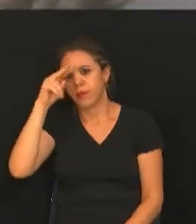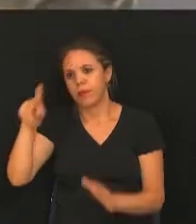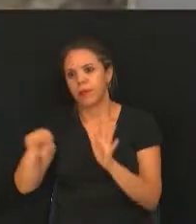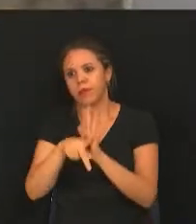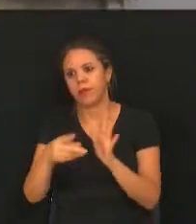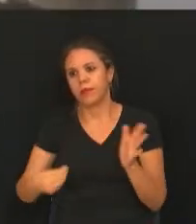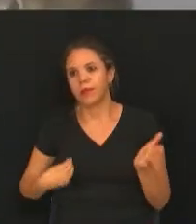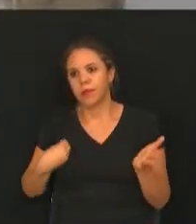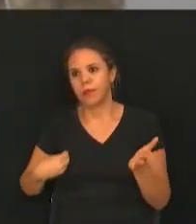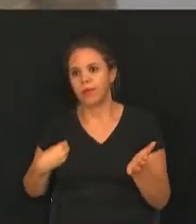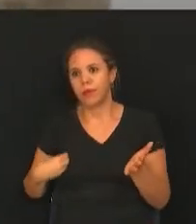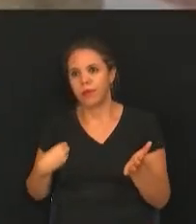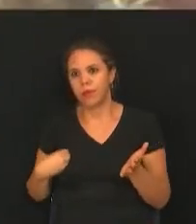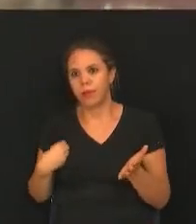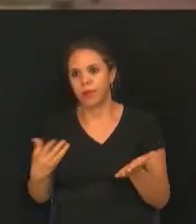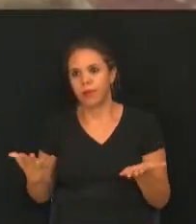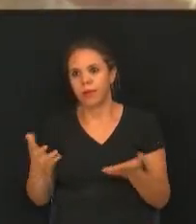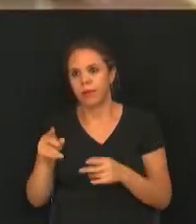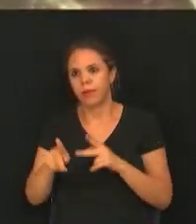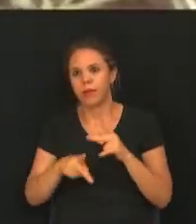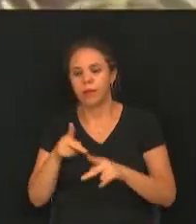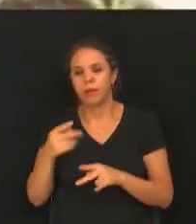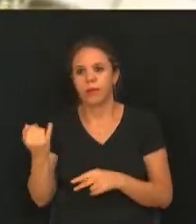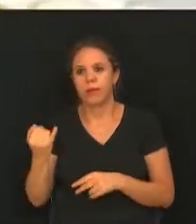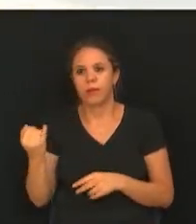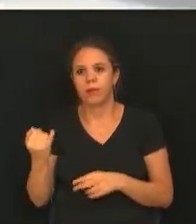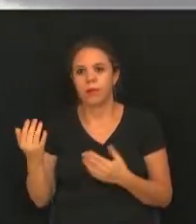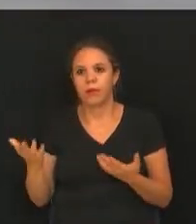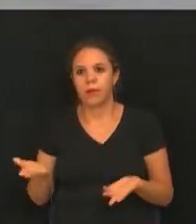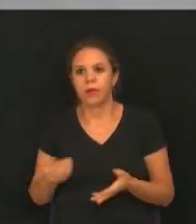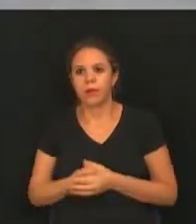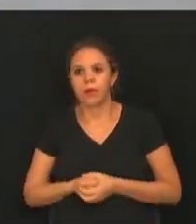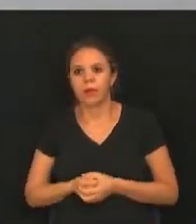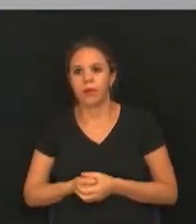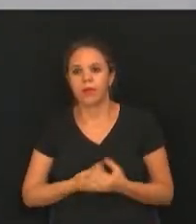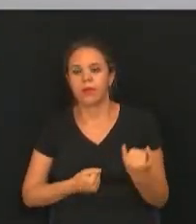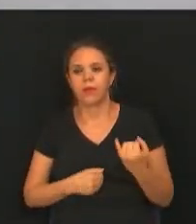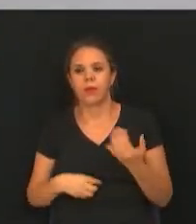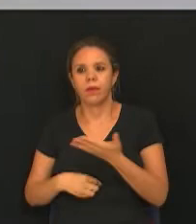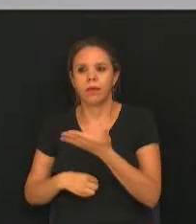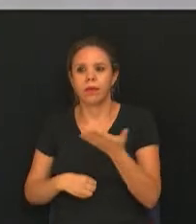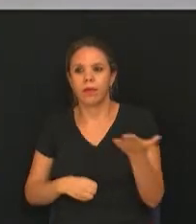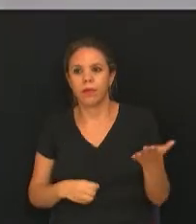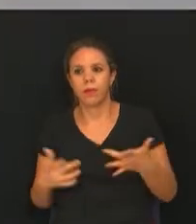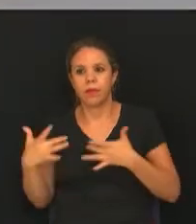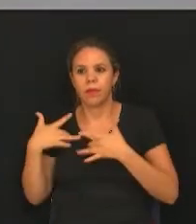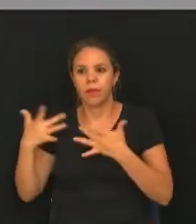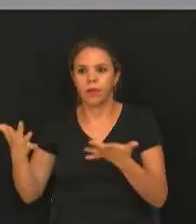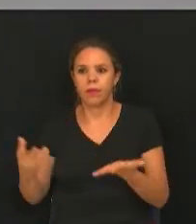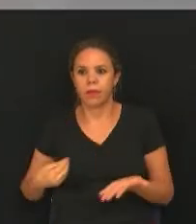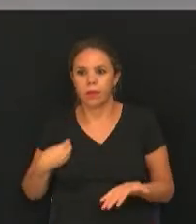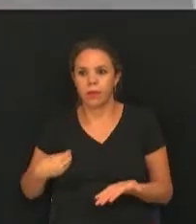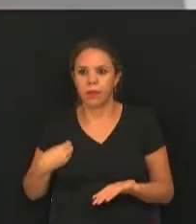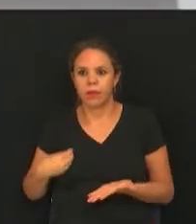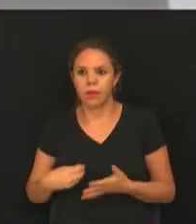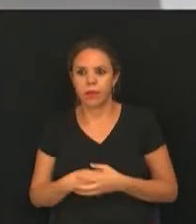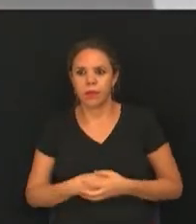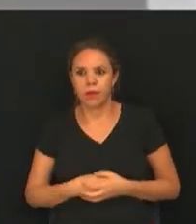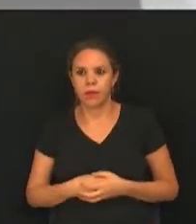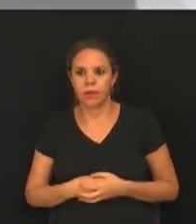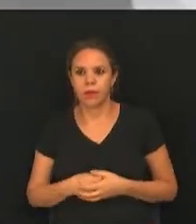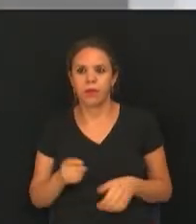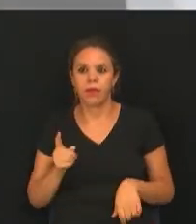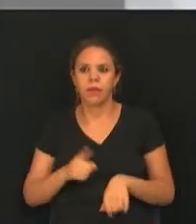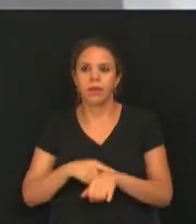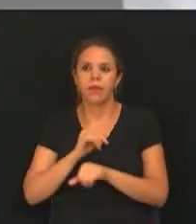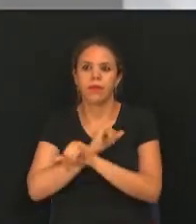vida em prol da sociedade. Qual que é a importância disso? A importância é você doar a sua vida. A hora que toca o